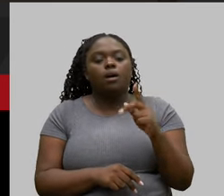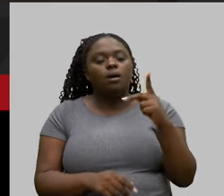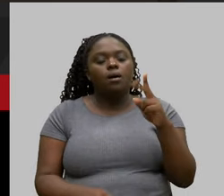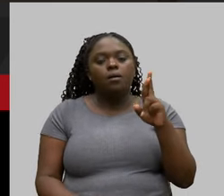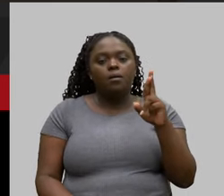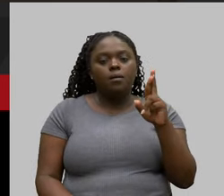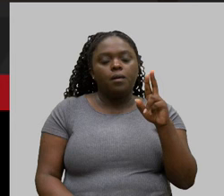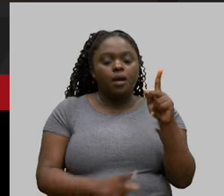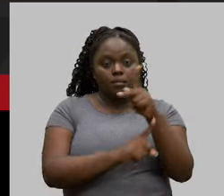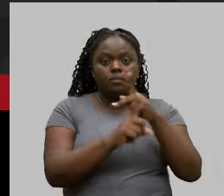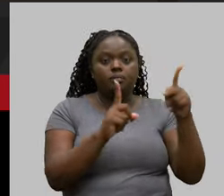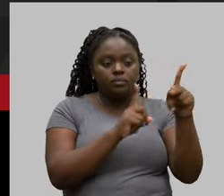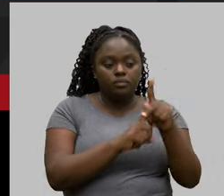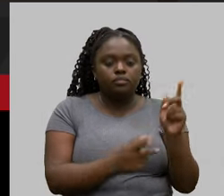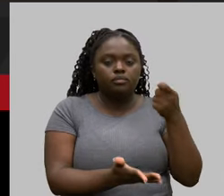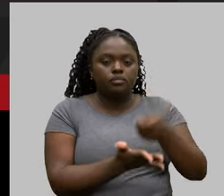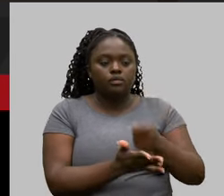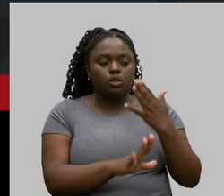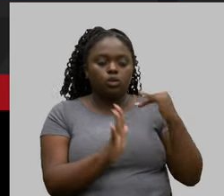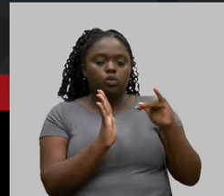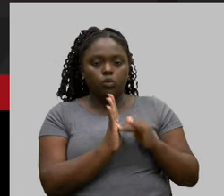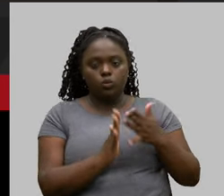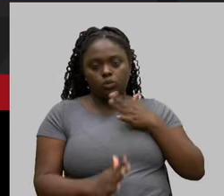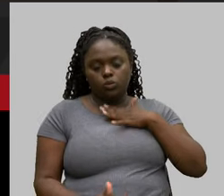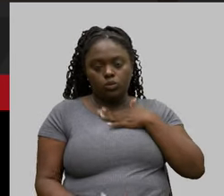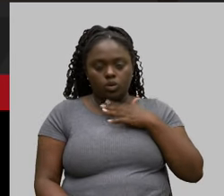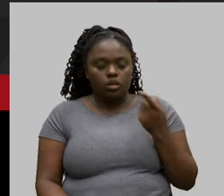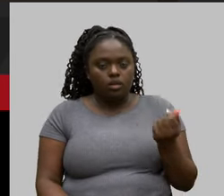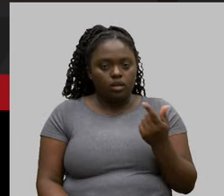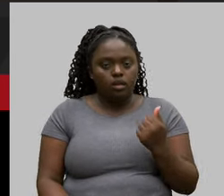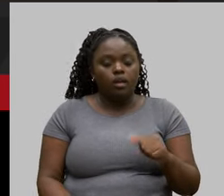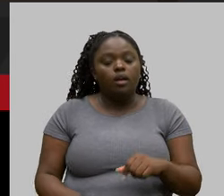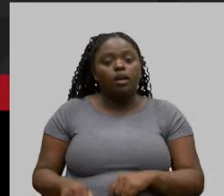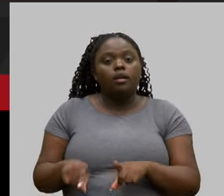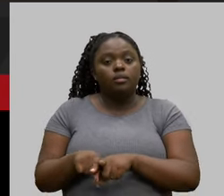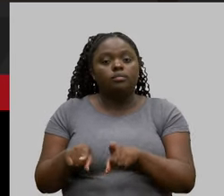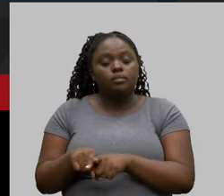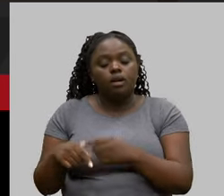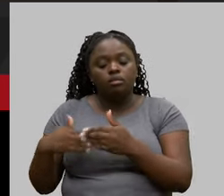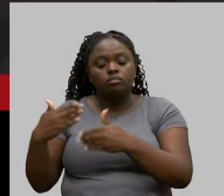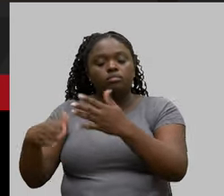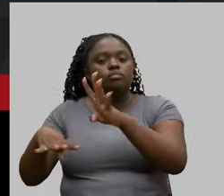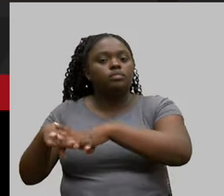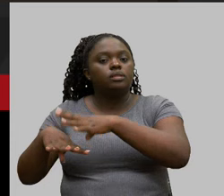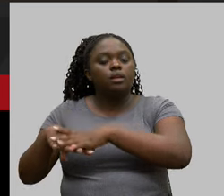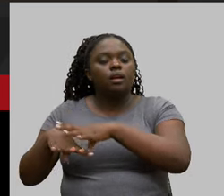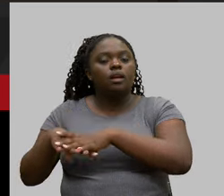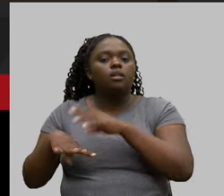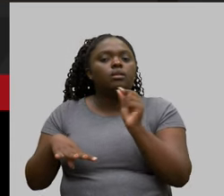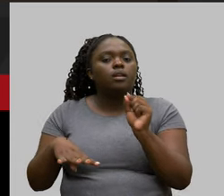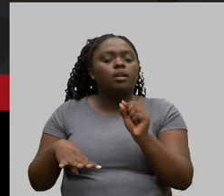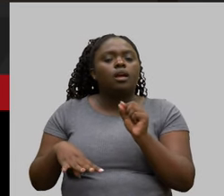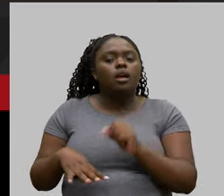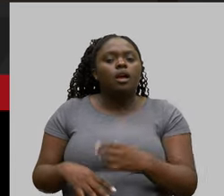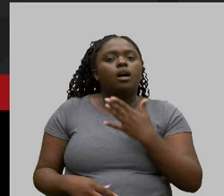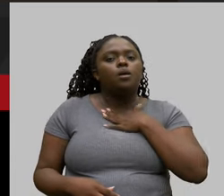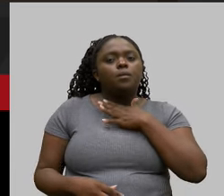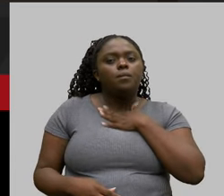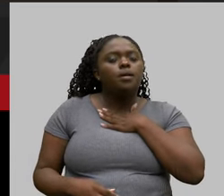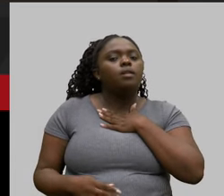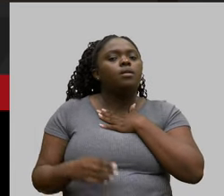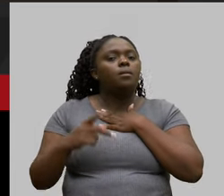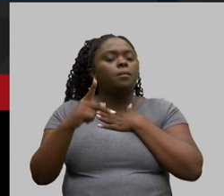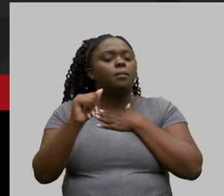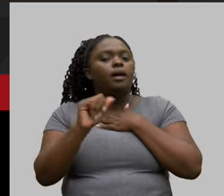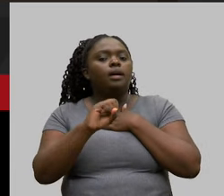todos os meus benefícios e as provisões matemáticas são é justamente o meu passivo né seria